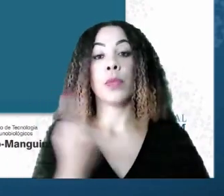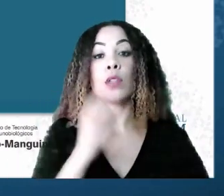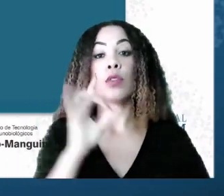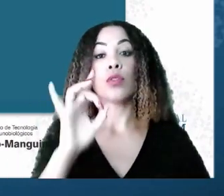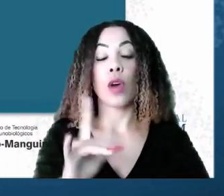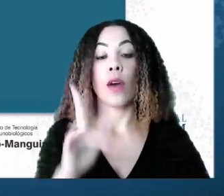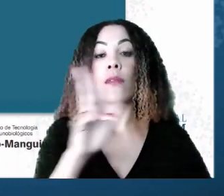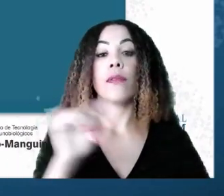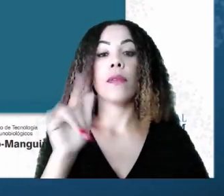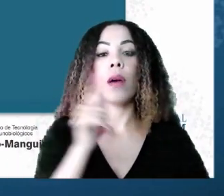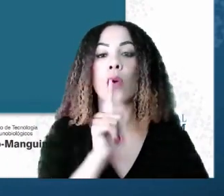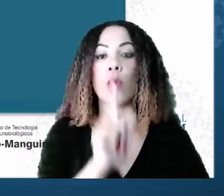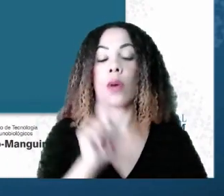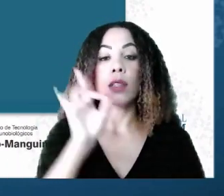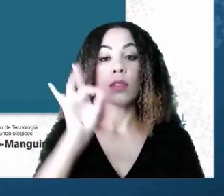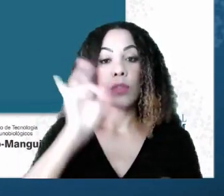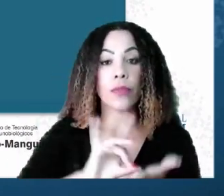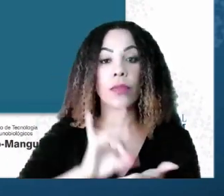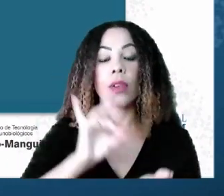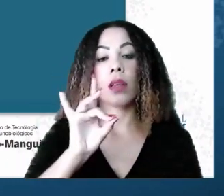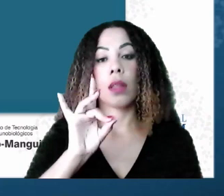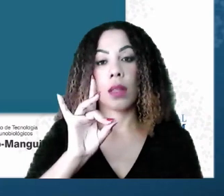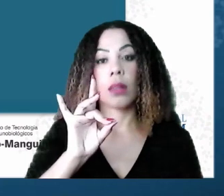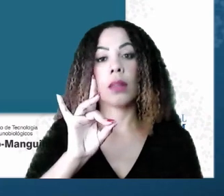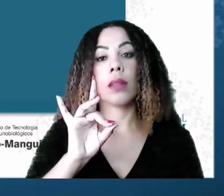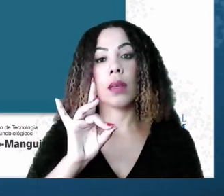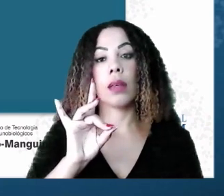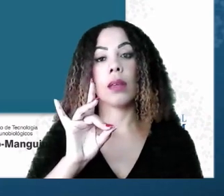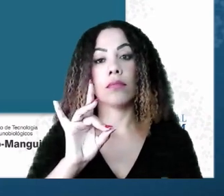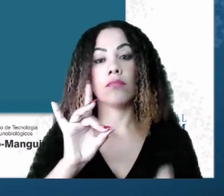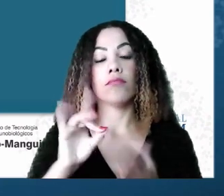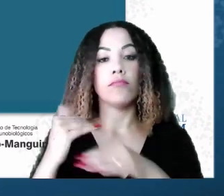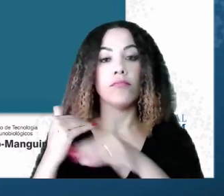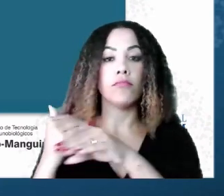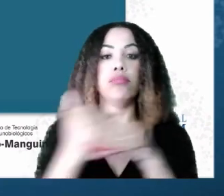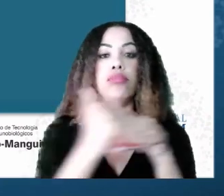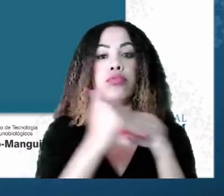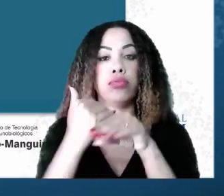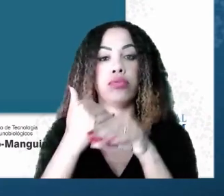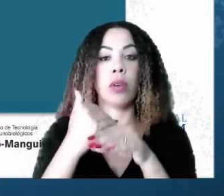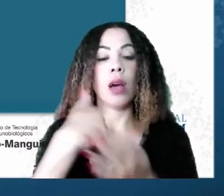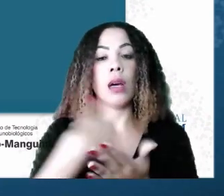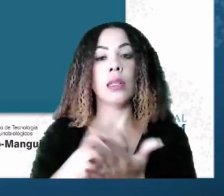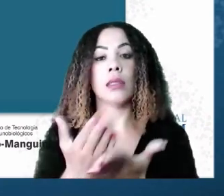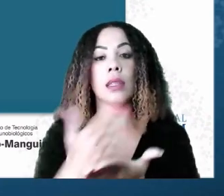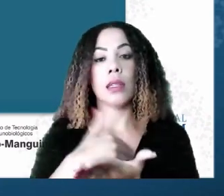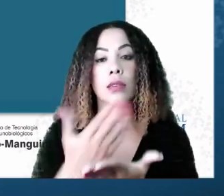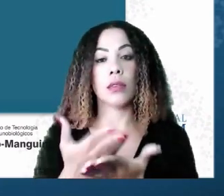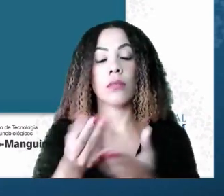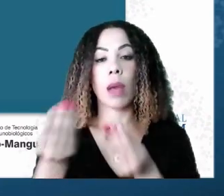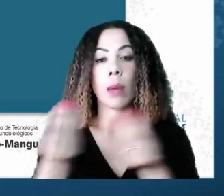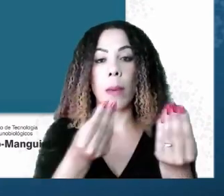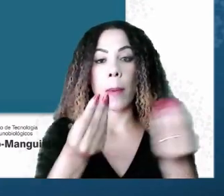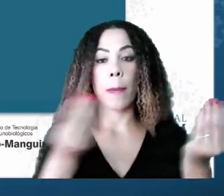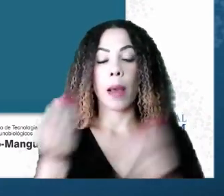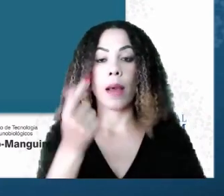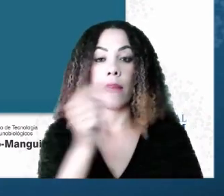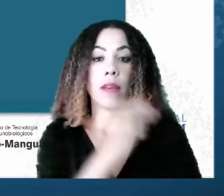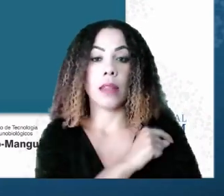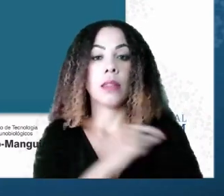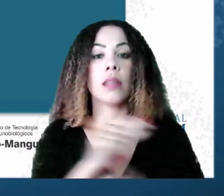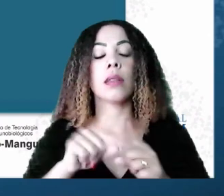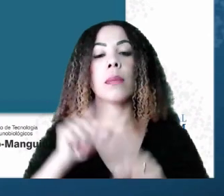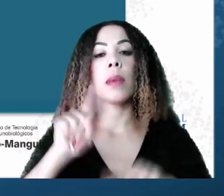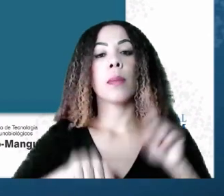atingir verdadeiramente equidade na distribuição de vacinas e de produtos de alto valor agregado a